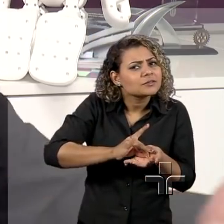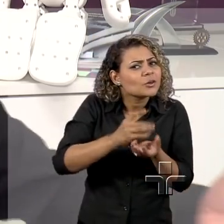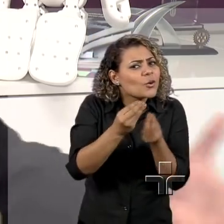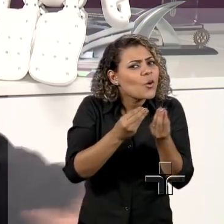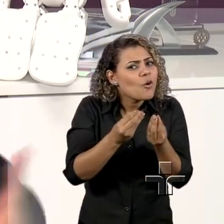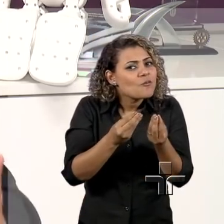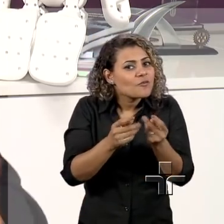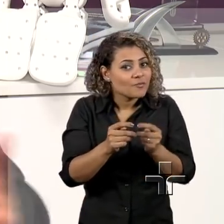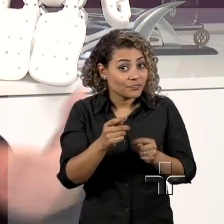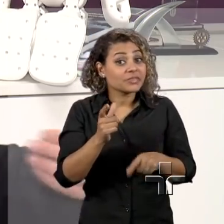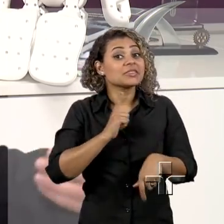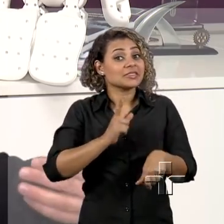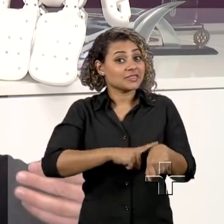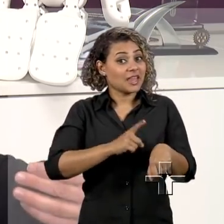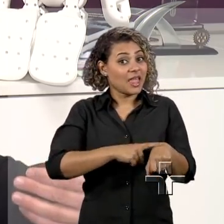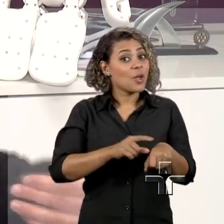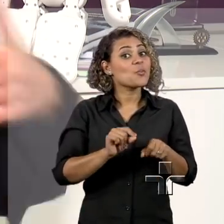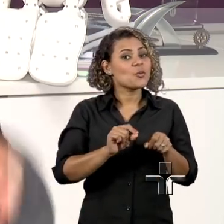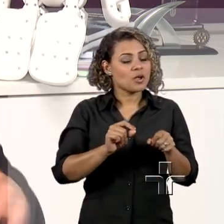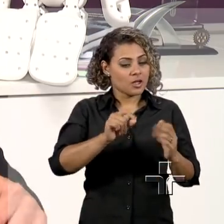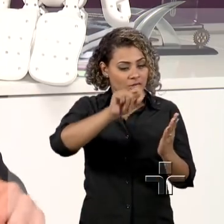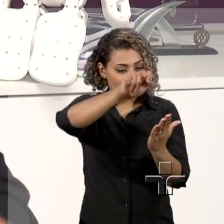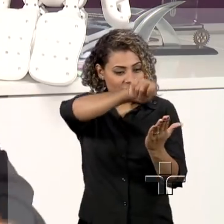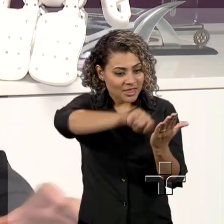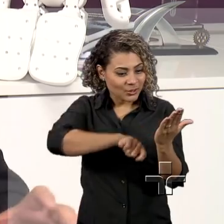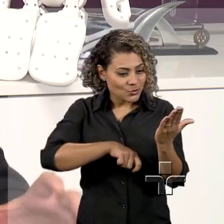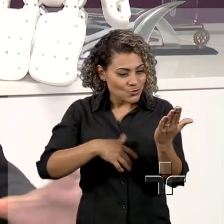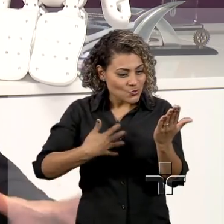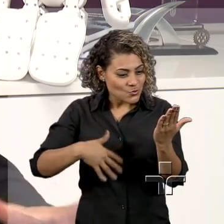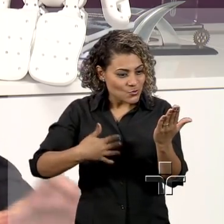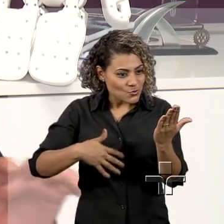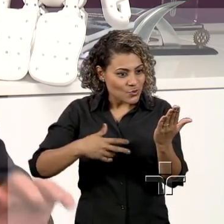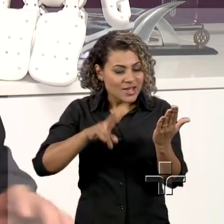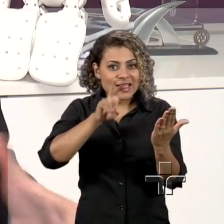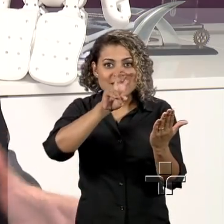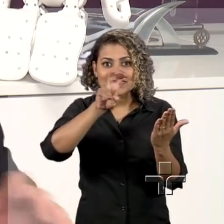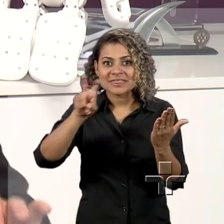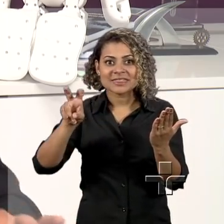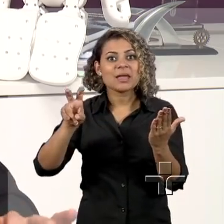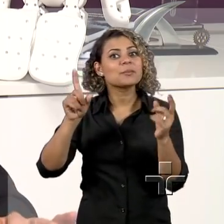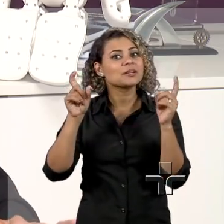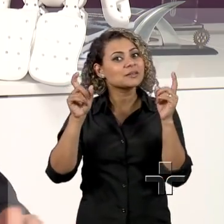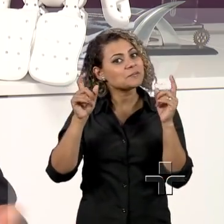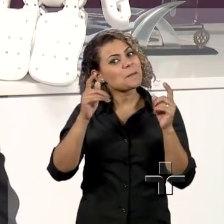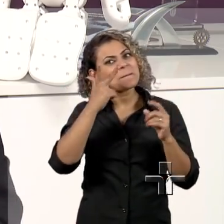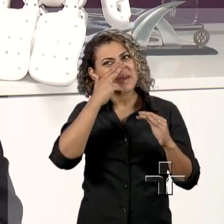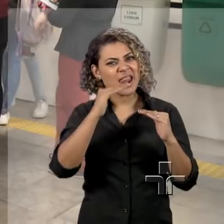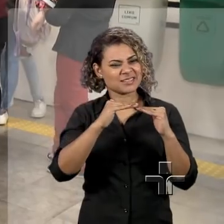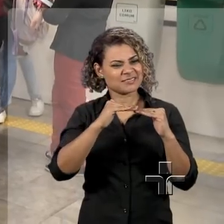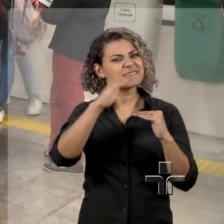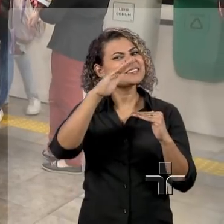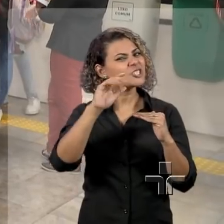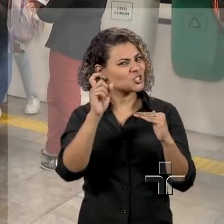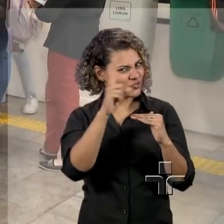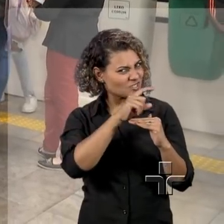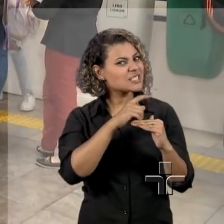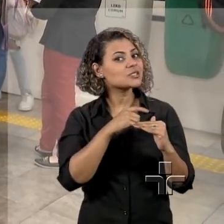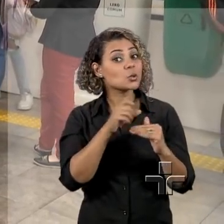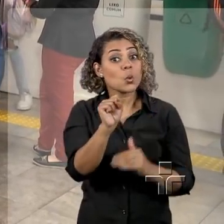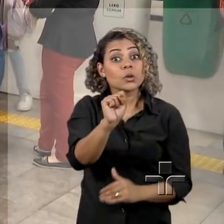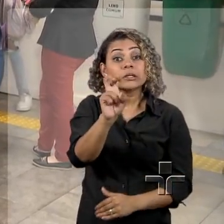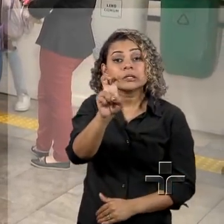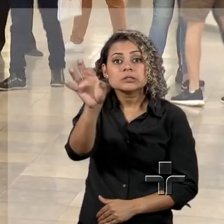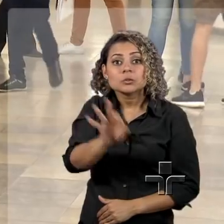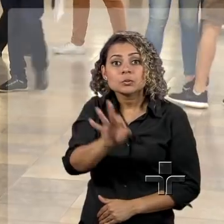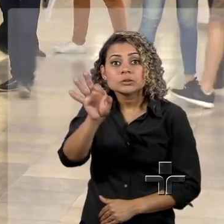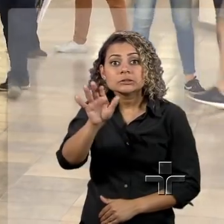ali naquele tempo, junto com as questões, eu considerei um tema relativamente de médio para difícil. 85%